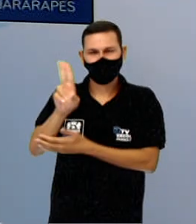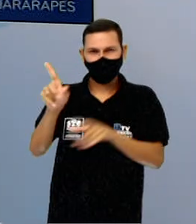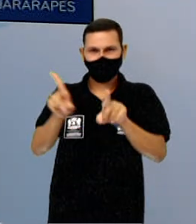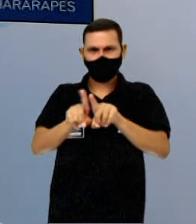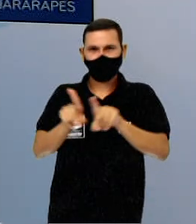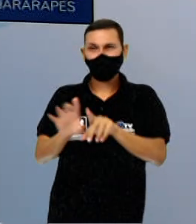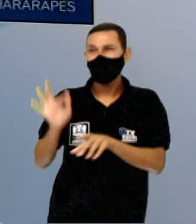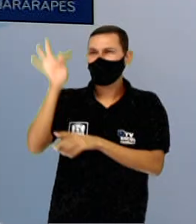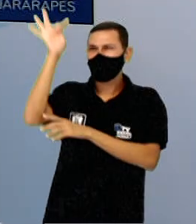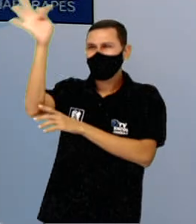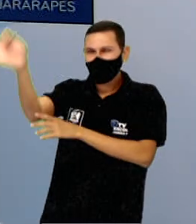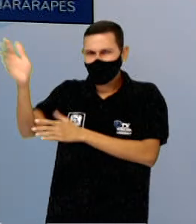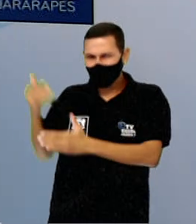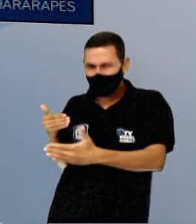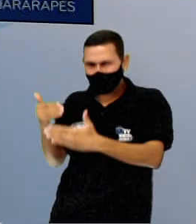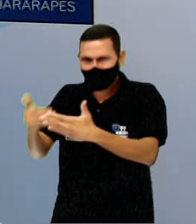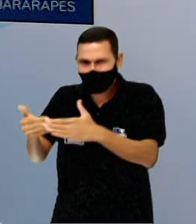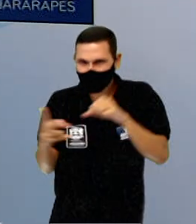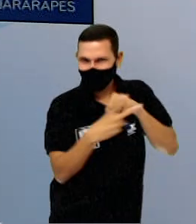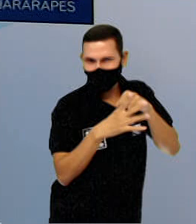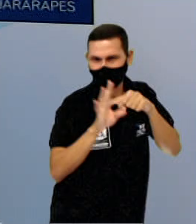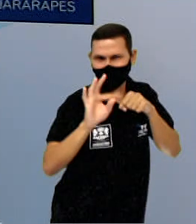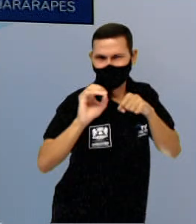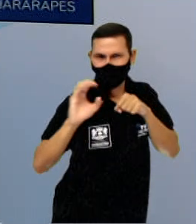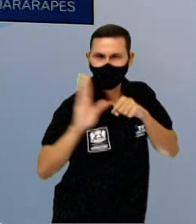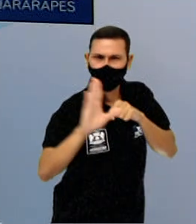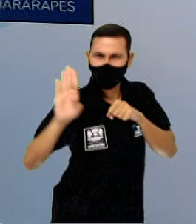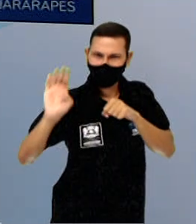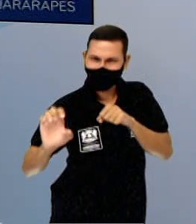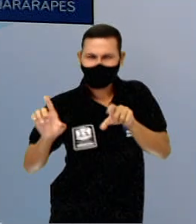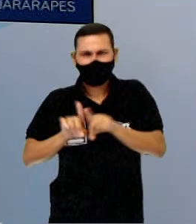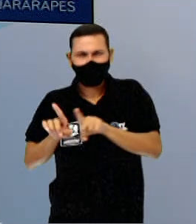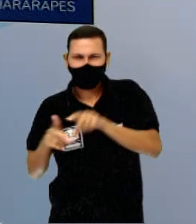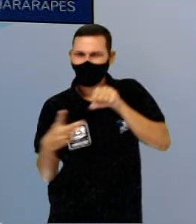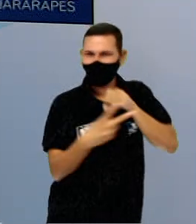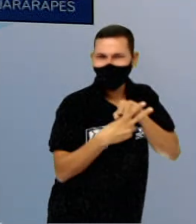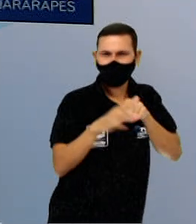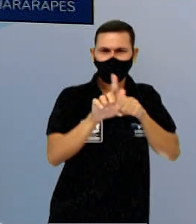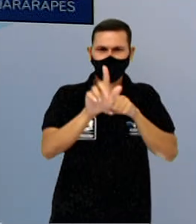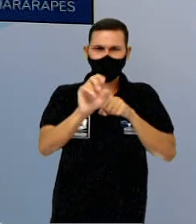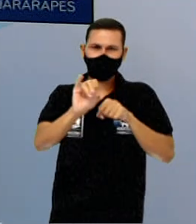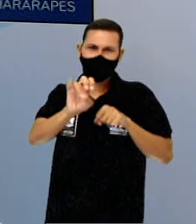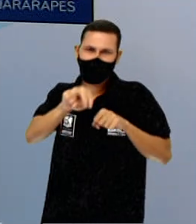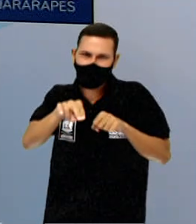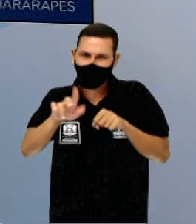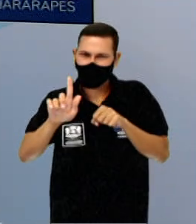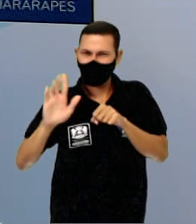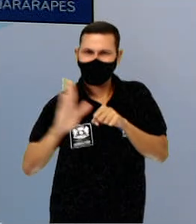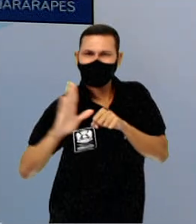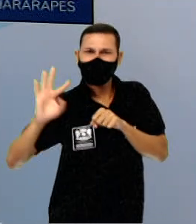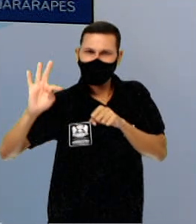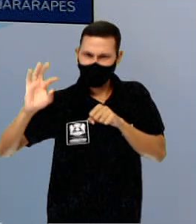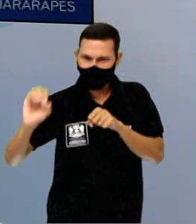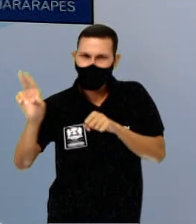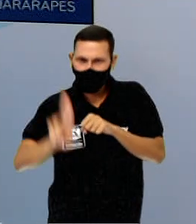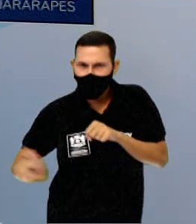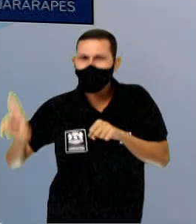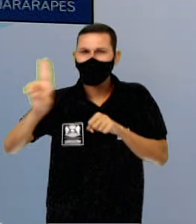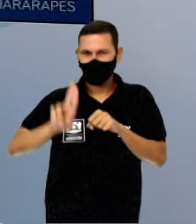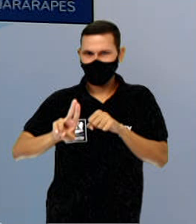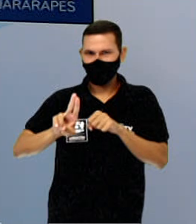o futuro imediato o verbo to be e isso seguido do Gol em certo e is going to rain